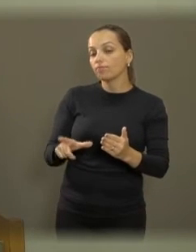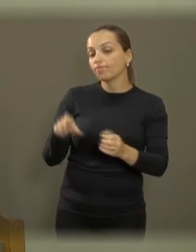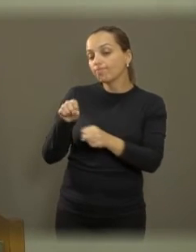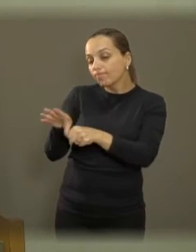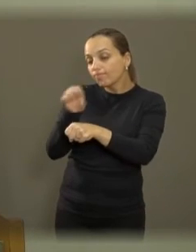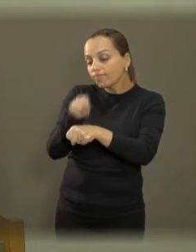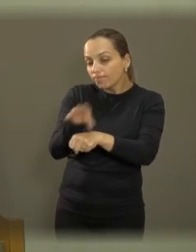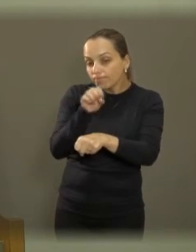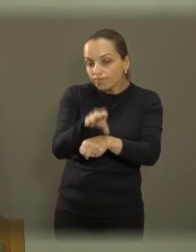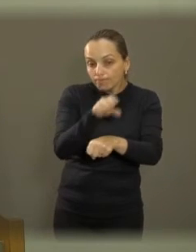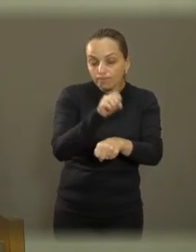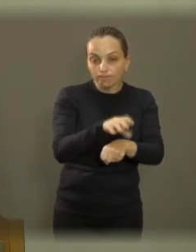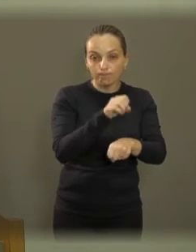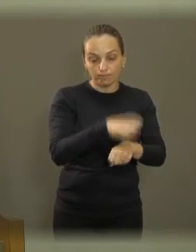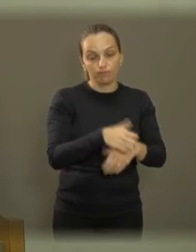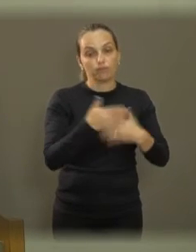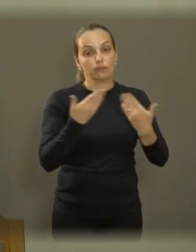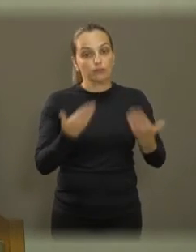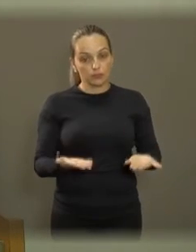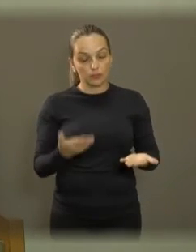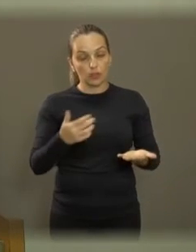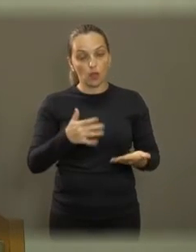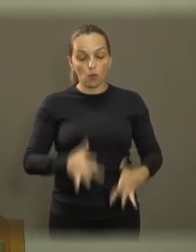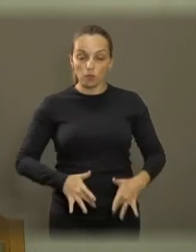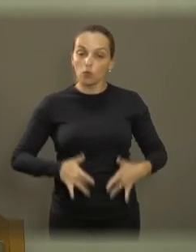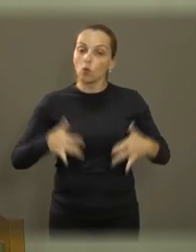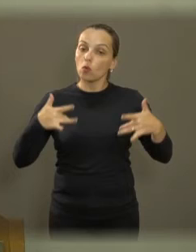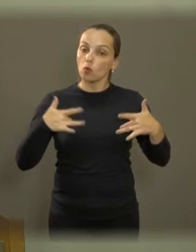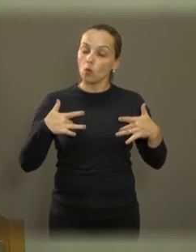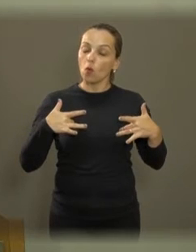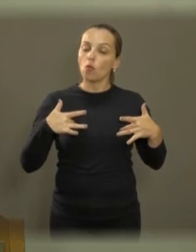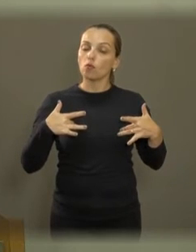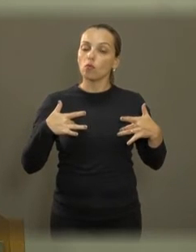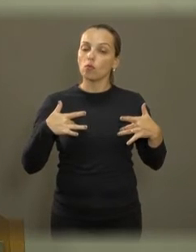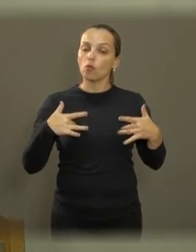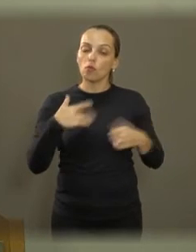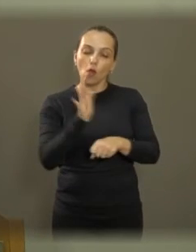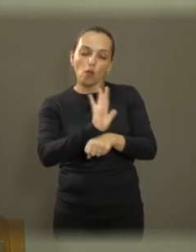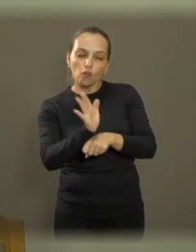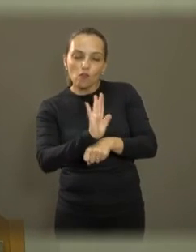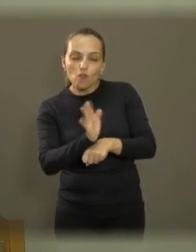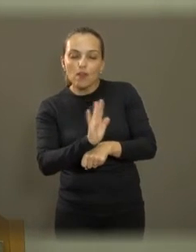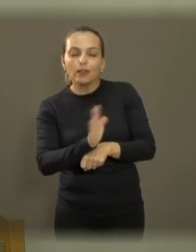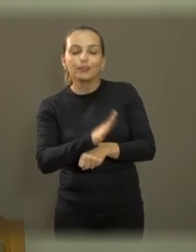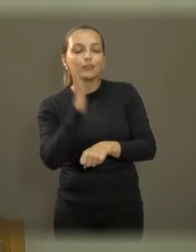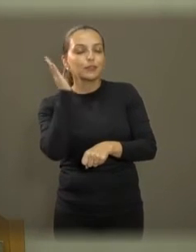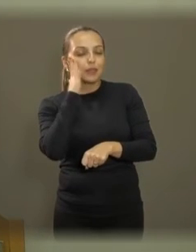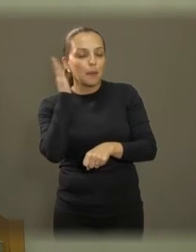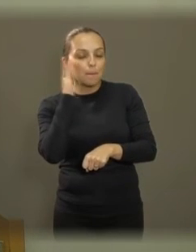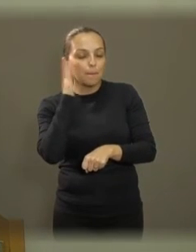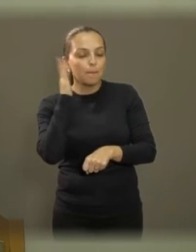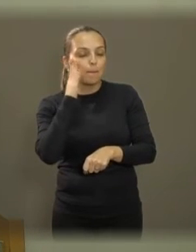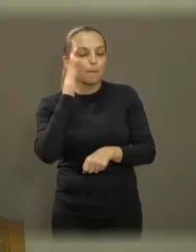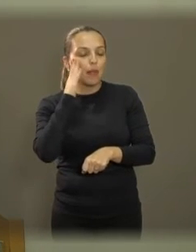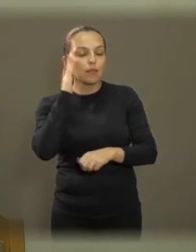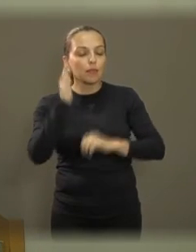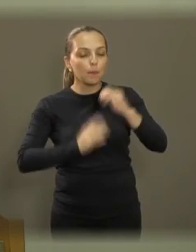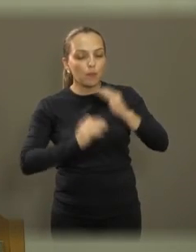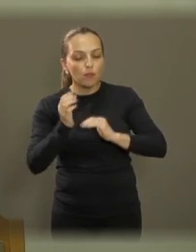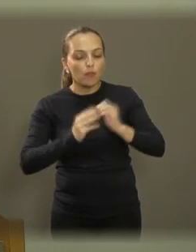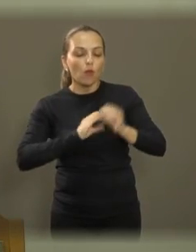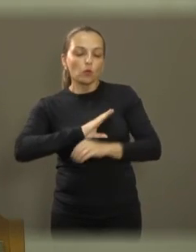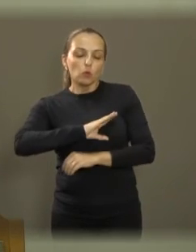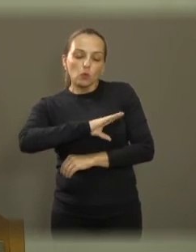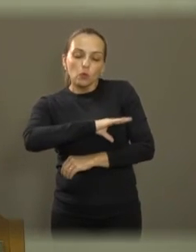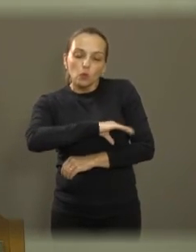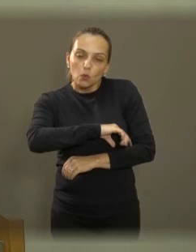vossos conhecimentos. E a gente fica honrado em ver um vídeo da maneira que o senhor colocou ali o amor que o senhor tem à profissão,